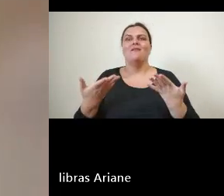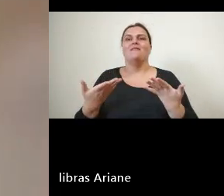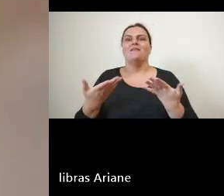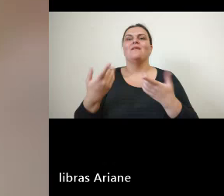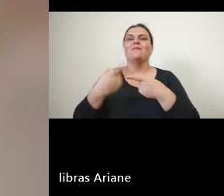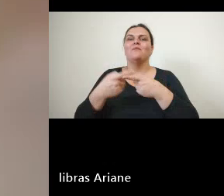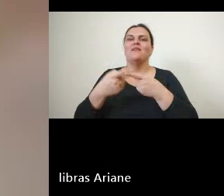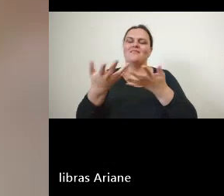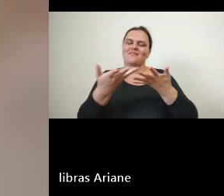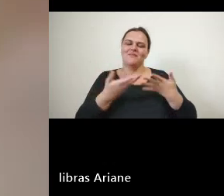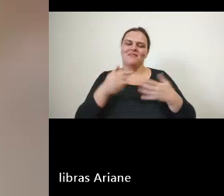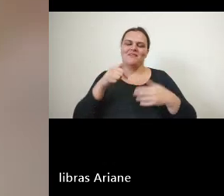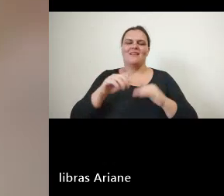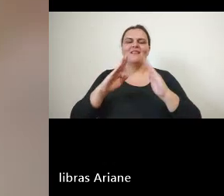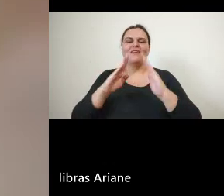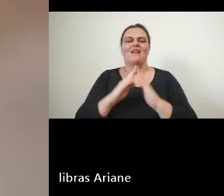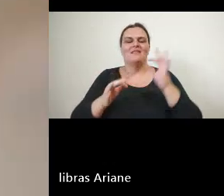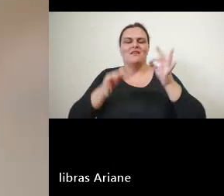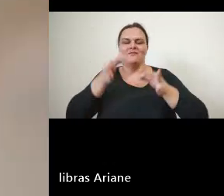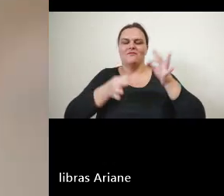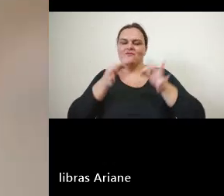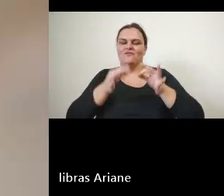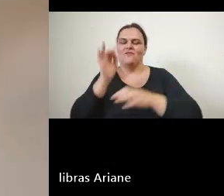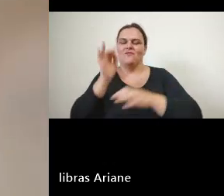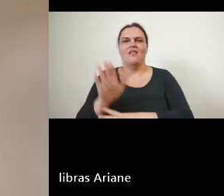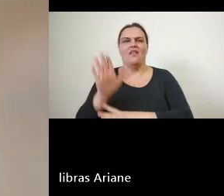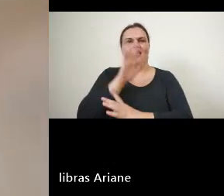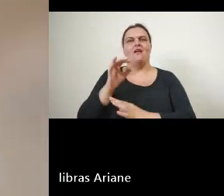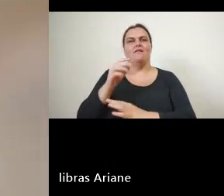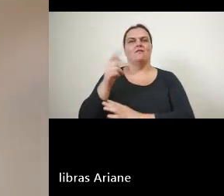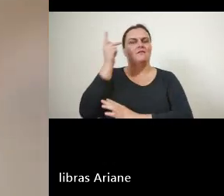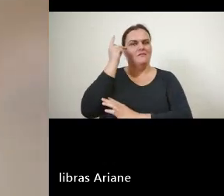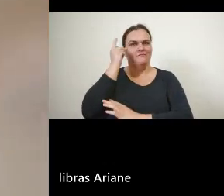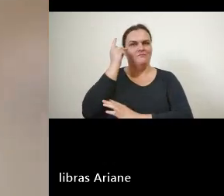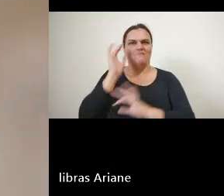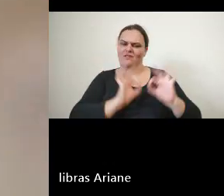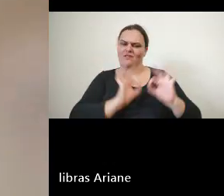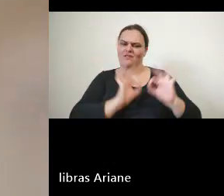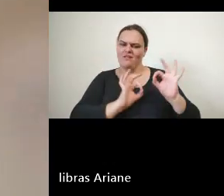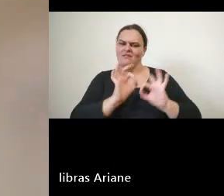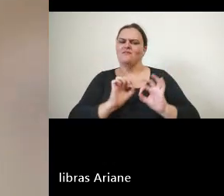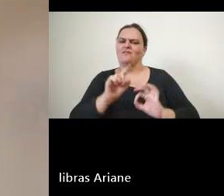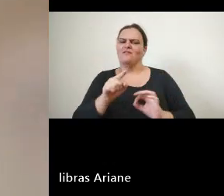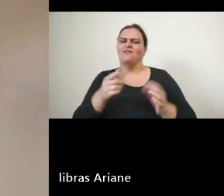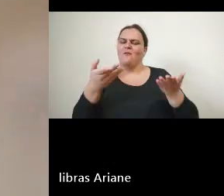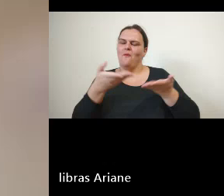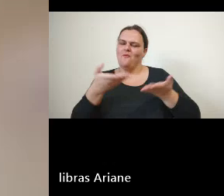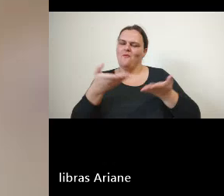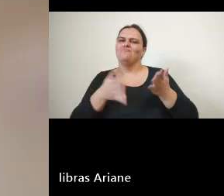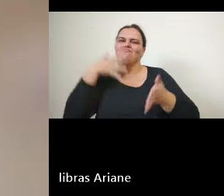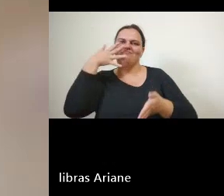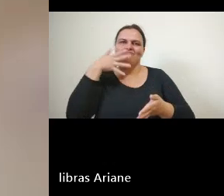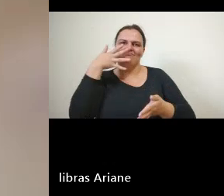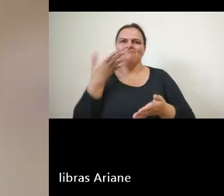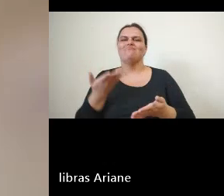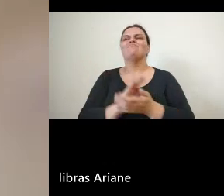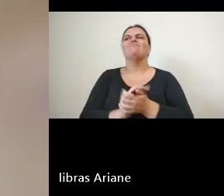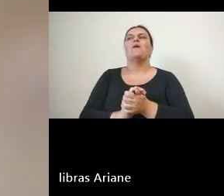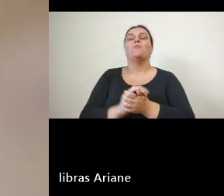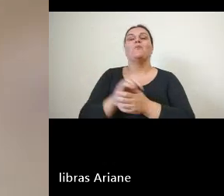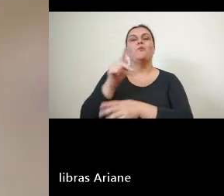Federal de São Paulo, que organizou este evento. Seja muito bem-vindo. O professor Fábio Souto de Almeida é graduado